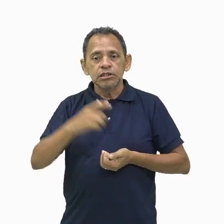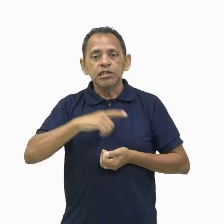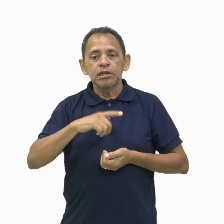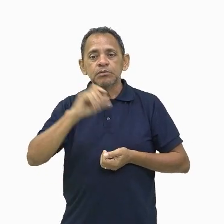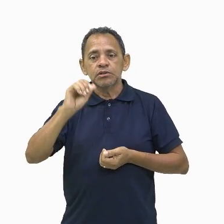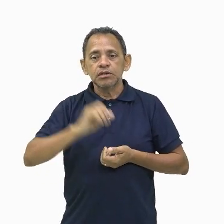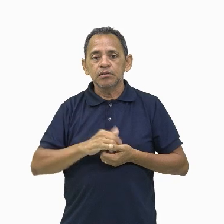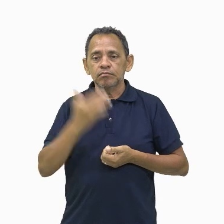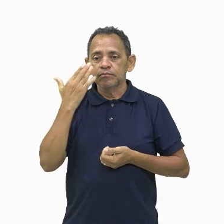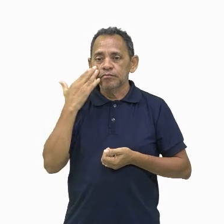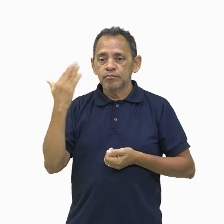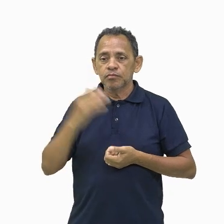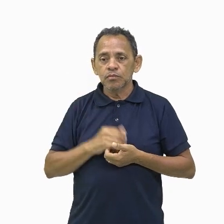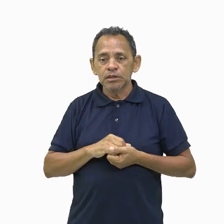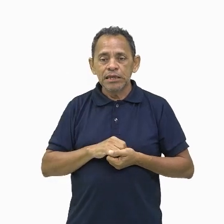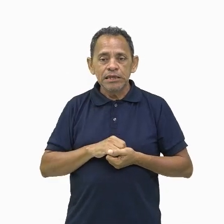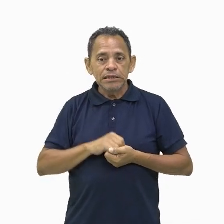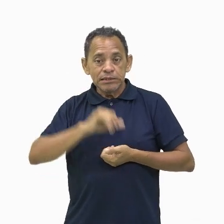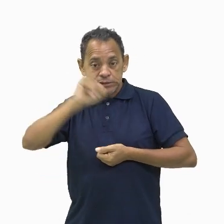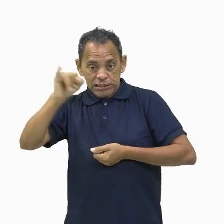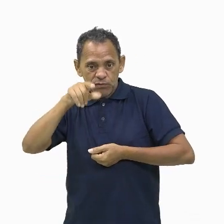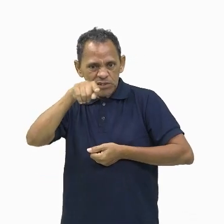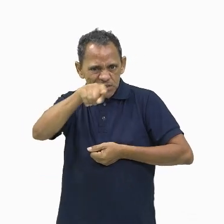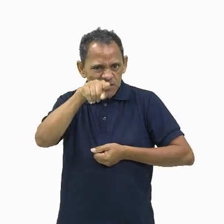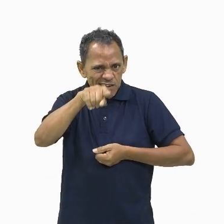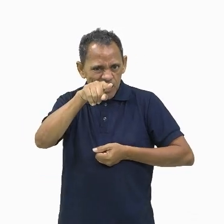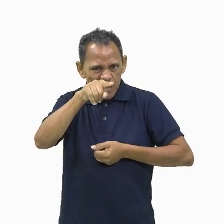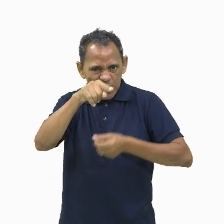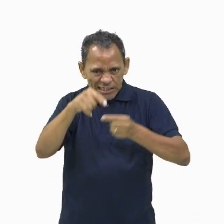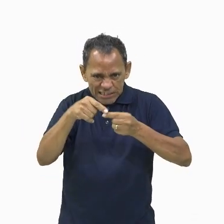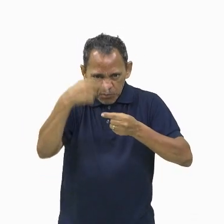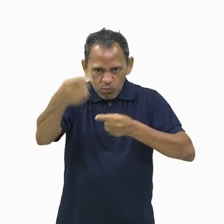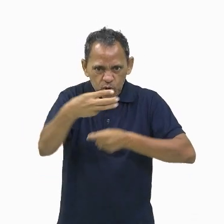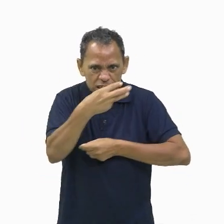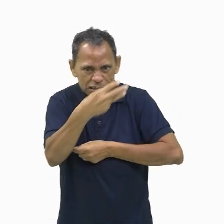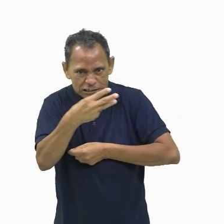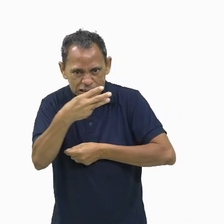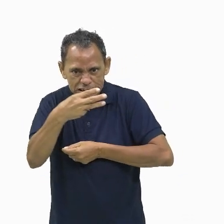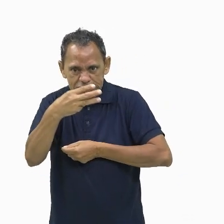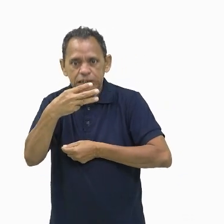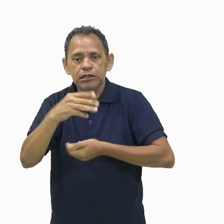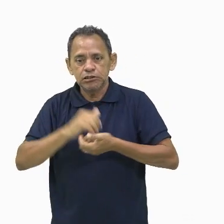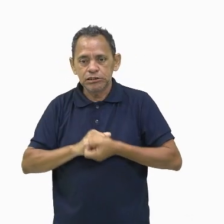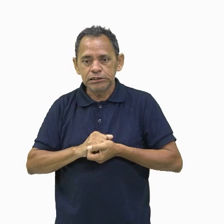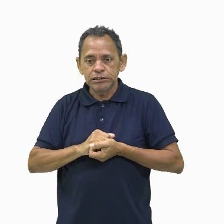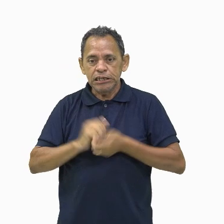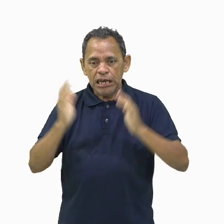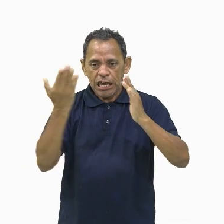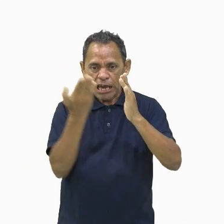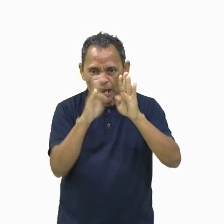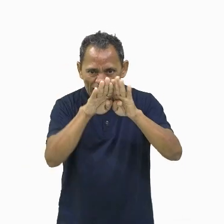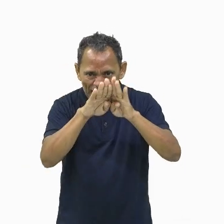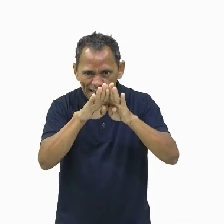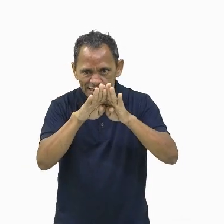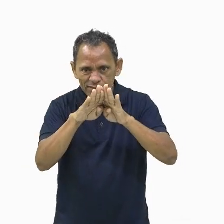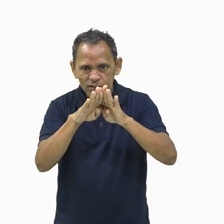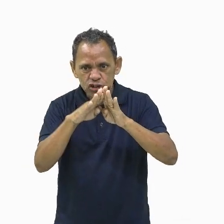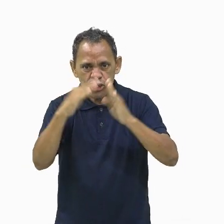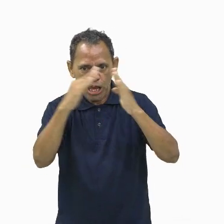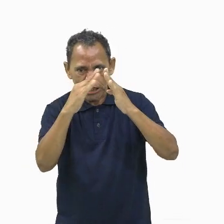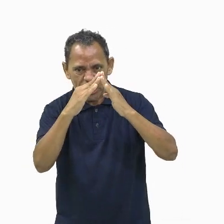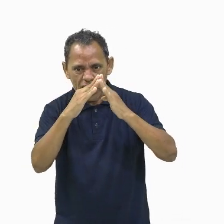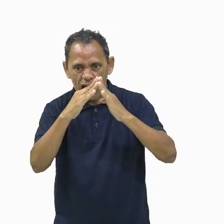seguinte. Se você chegar depois das 3, a casa estará fechada, a mala estará na varanda